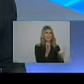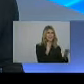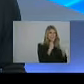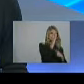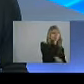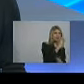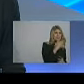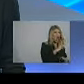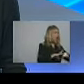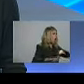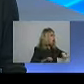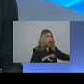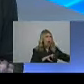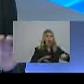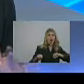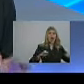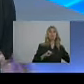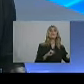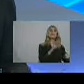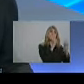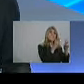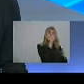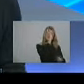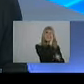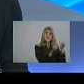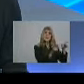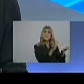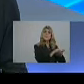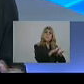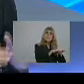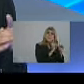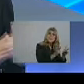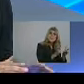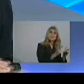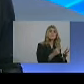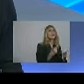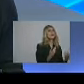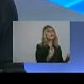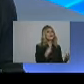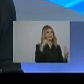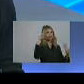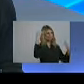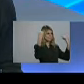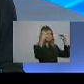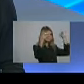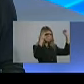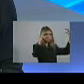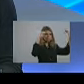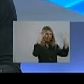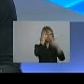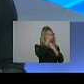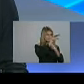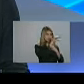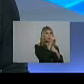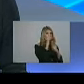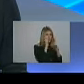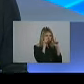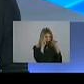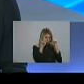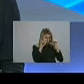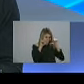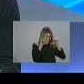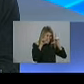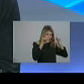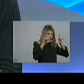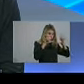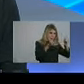loucura. Né? E esses arrastões são as mesmas pessoas que fazem. Eu vou utilizar as câmeras de alta qualidade para você poder identificar quem está fazendo